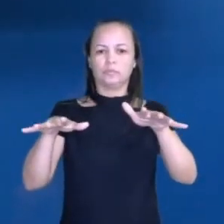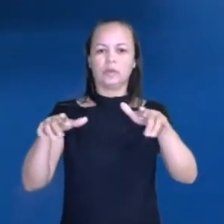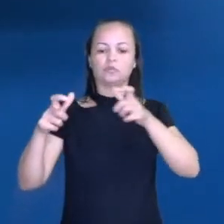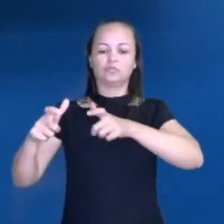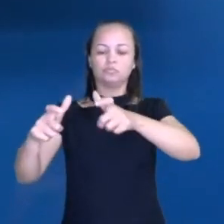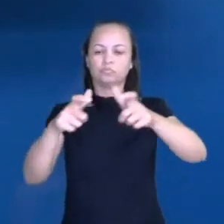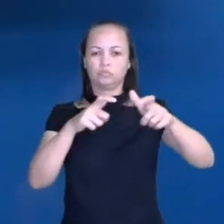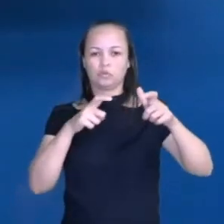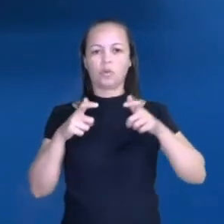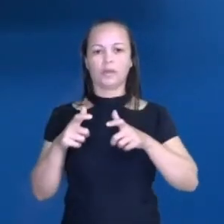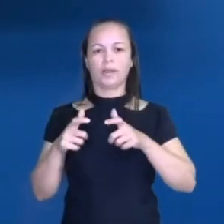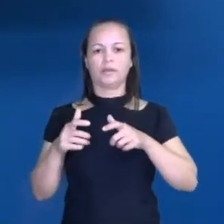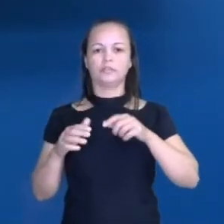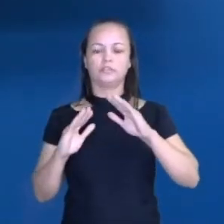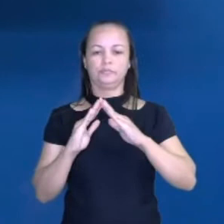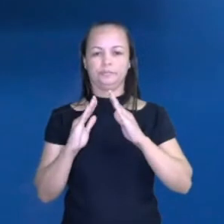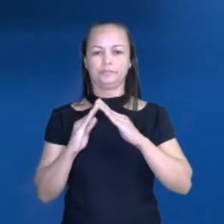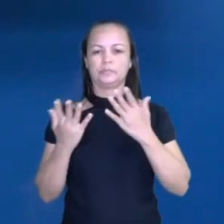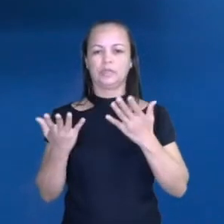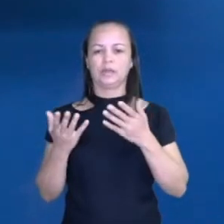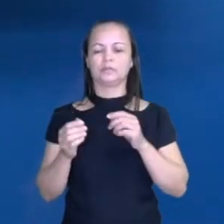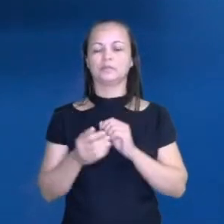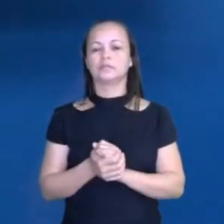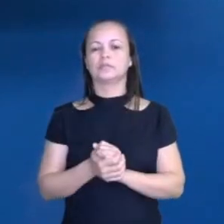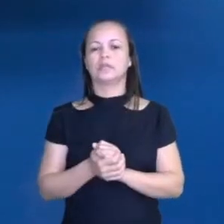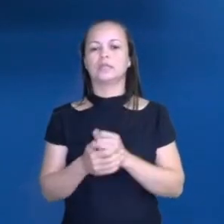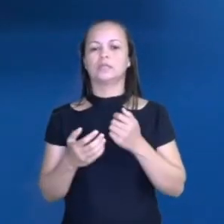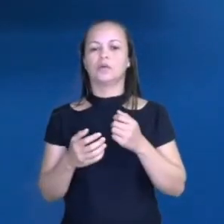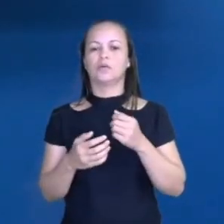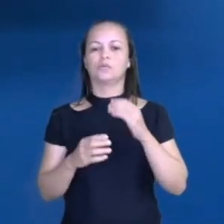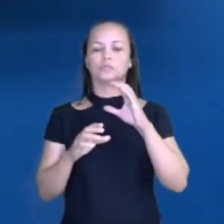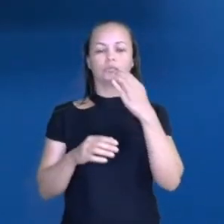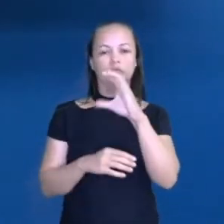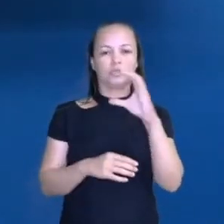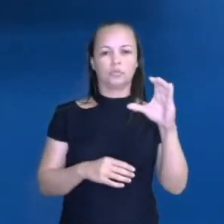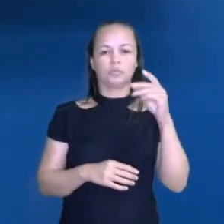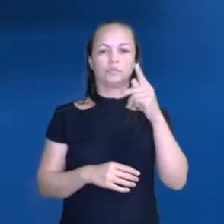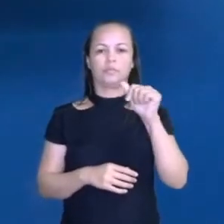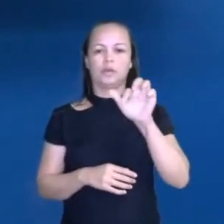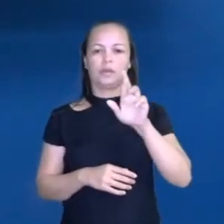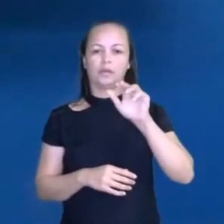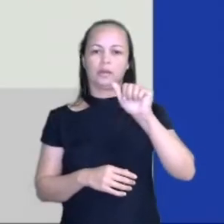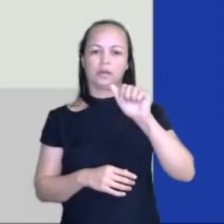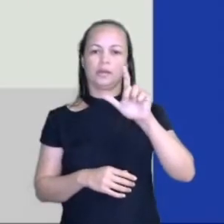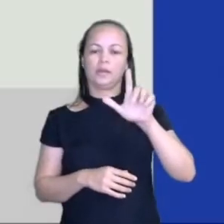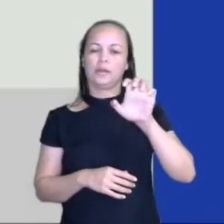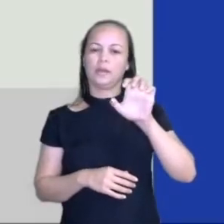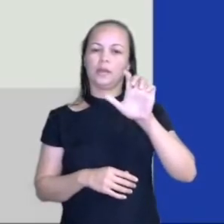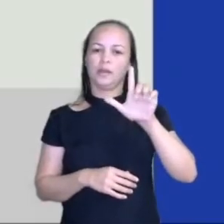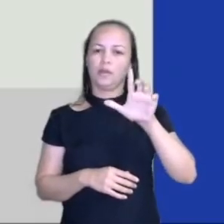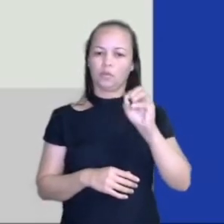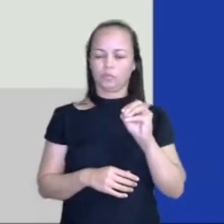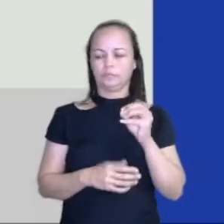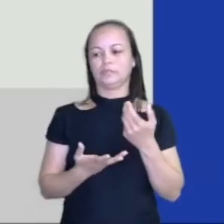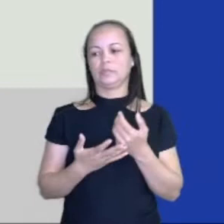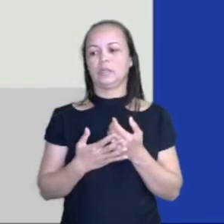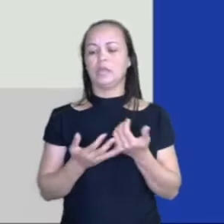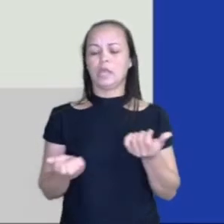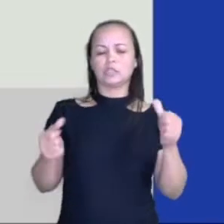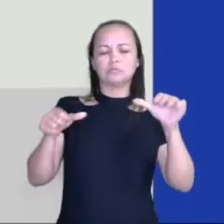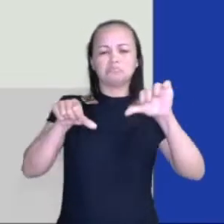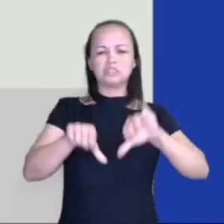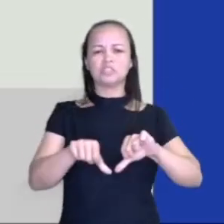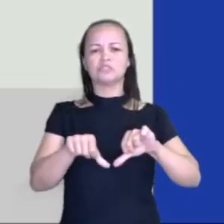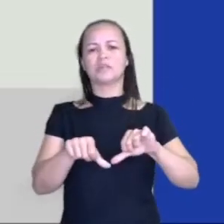a mais Então é circuito em paralelo e quais são as desvantagens as desvantagens são as complexas